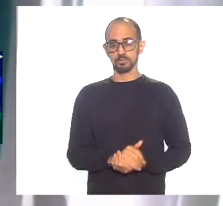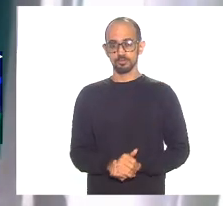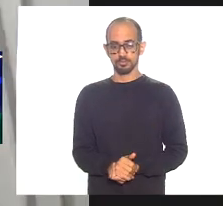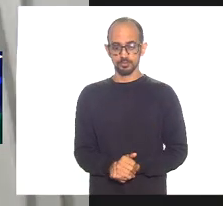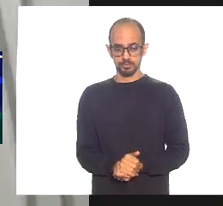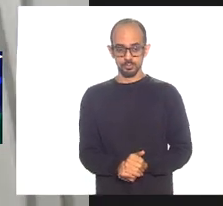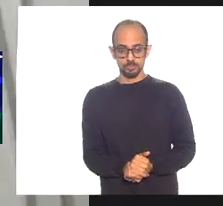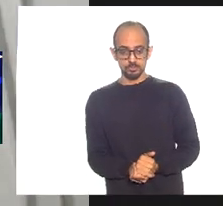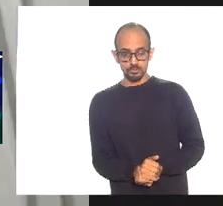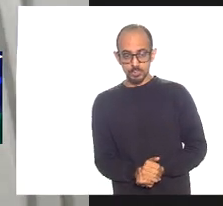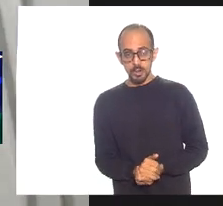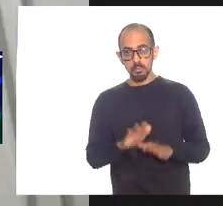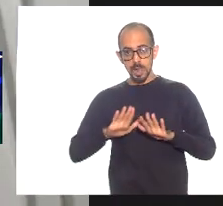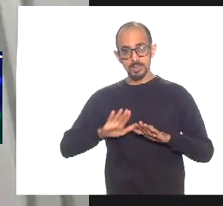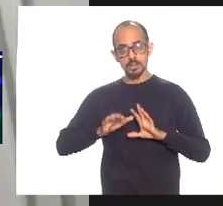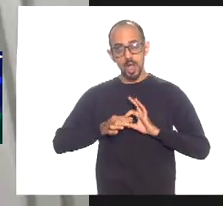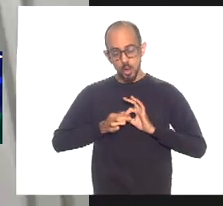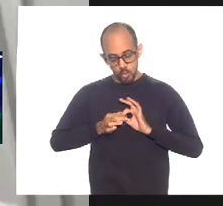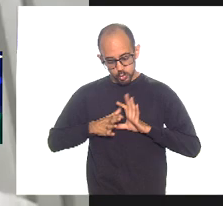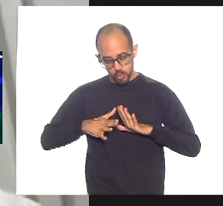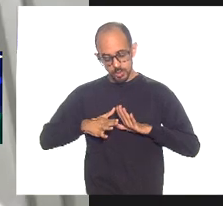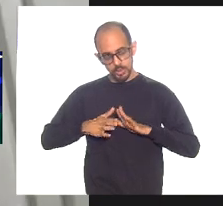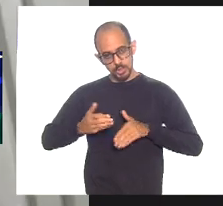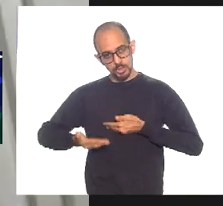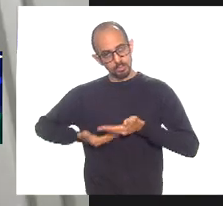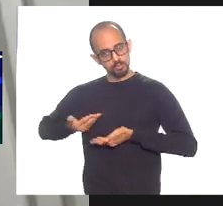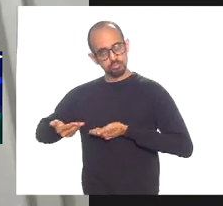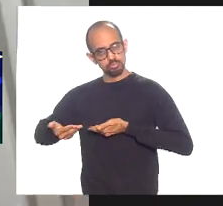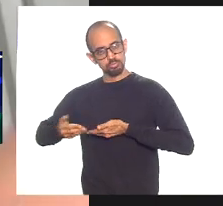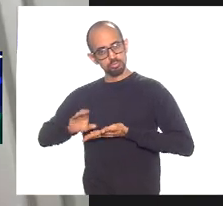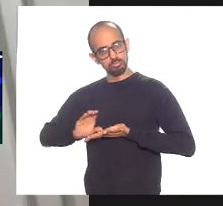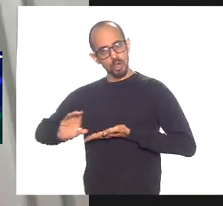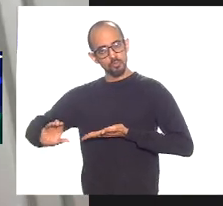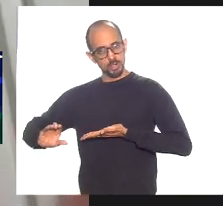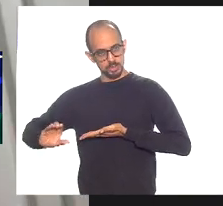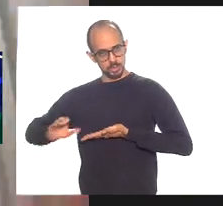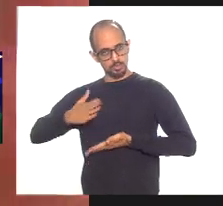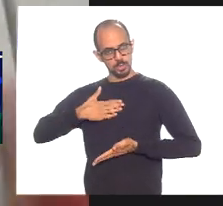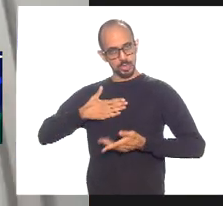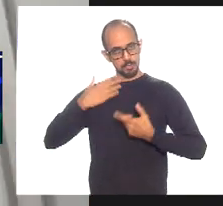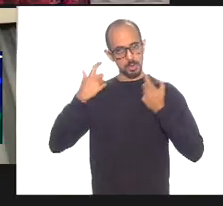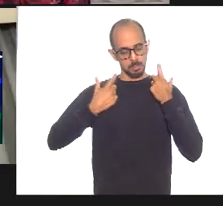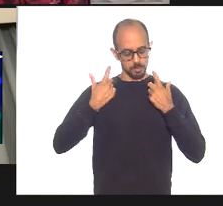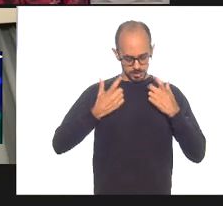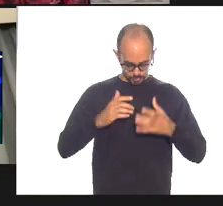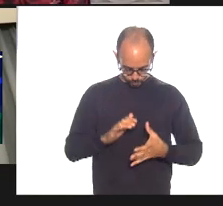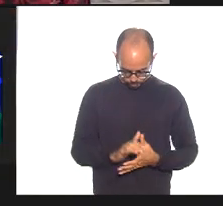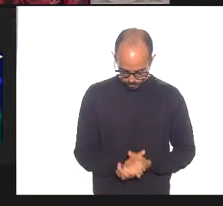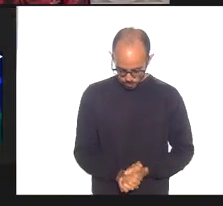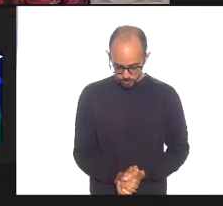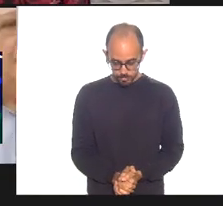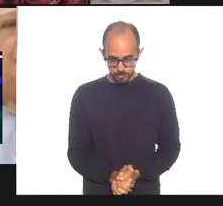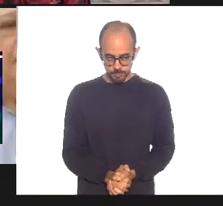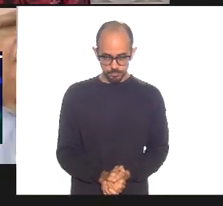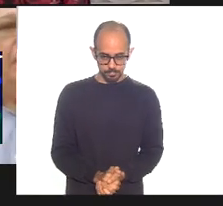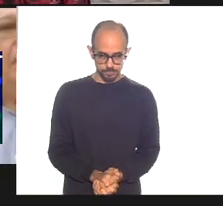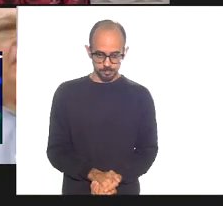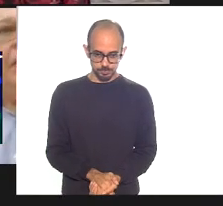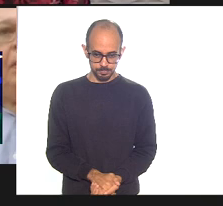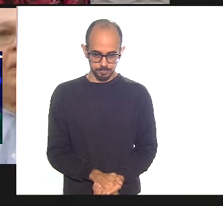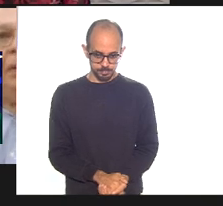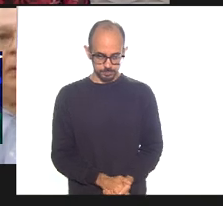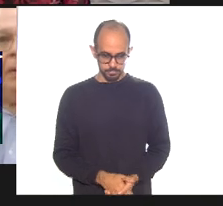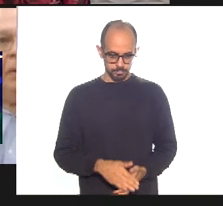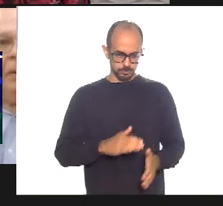e hoje não mas autoriza o cofinanciamento era ela que me preocupação o presidente me